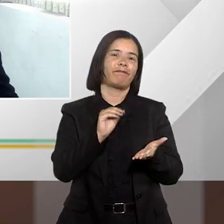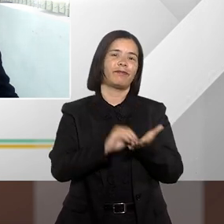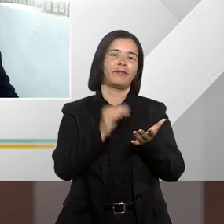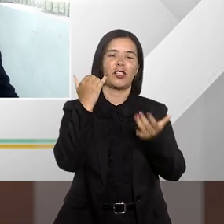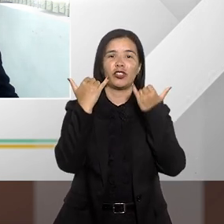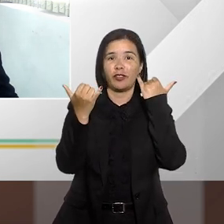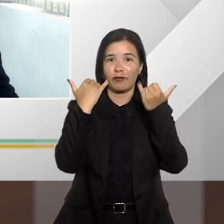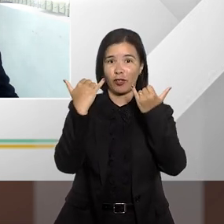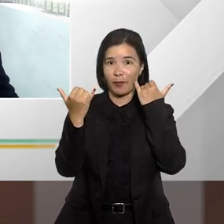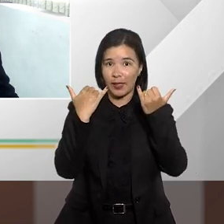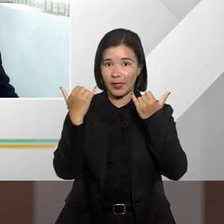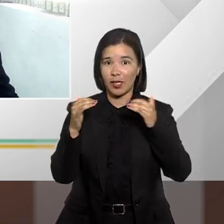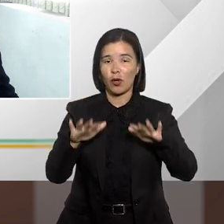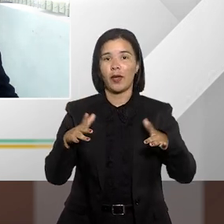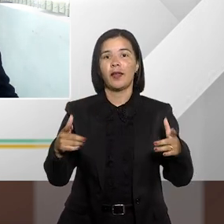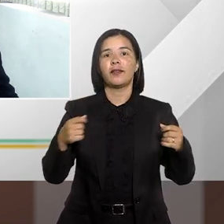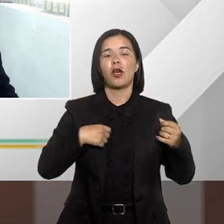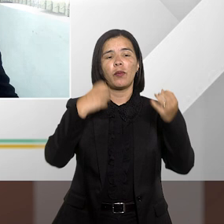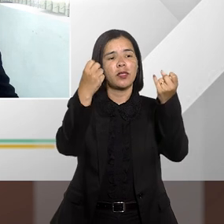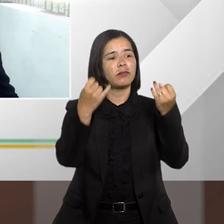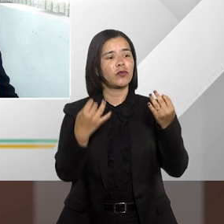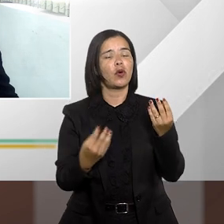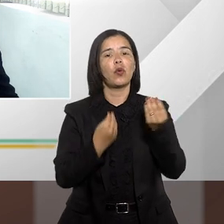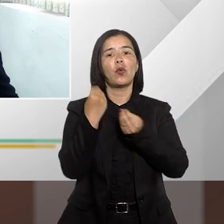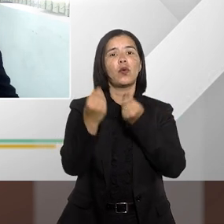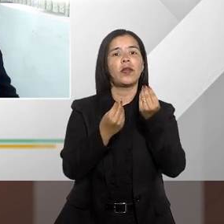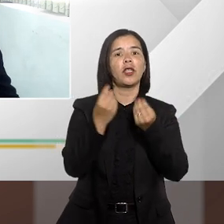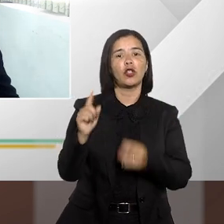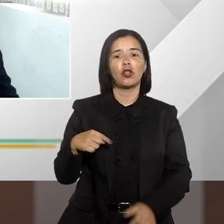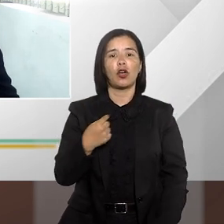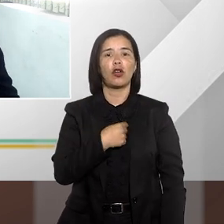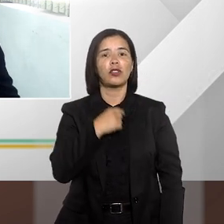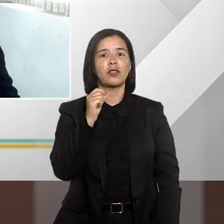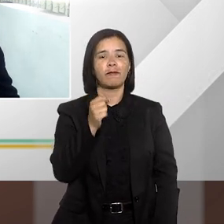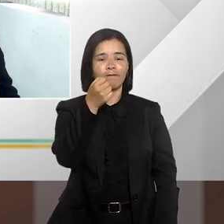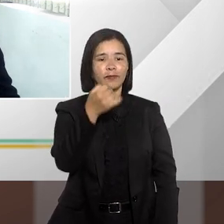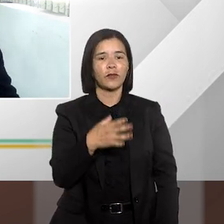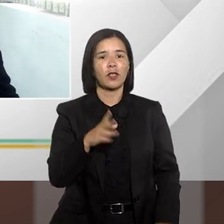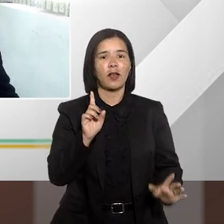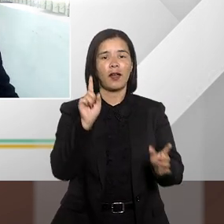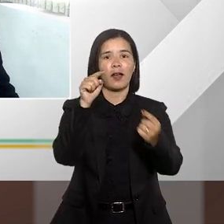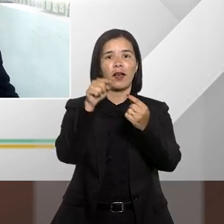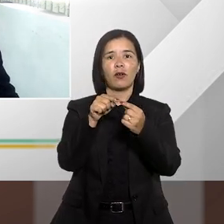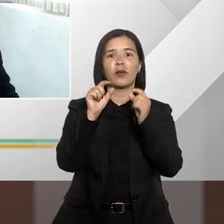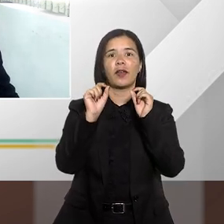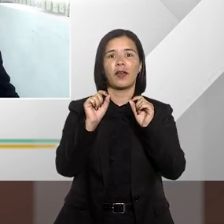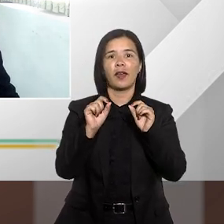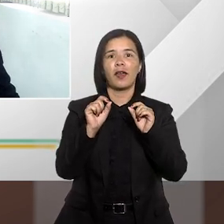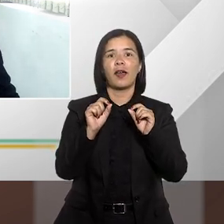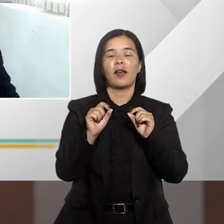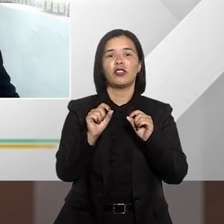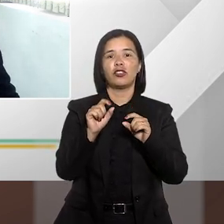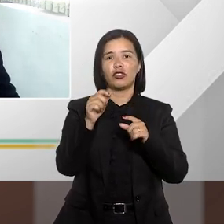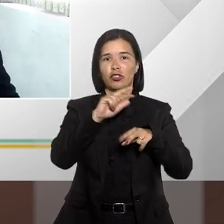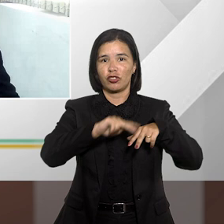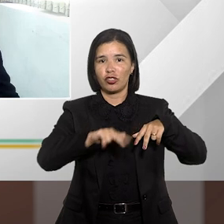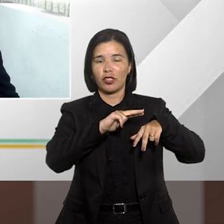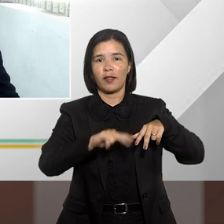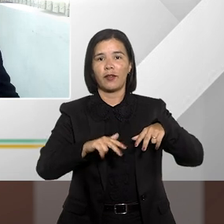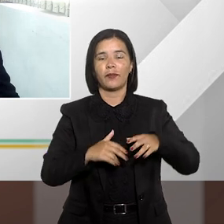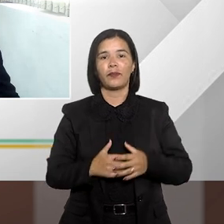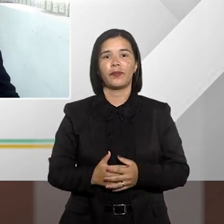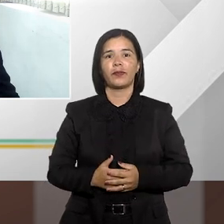isso, eu gostaria que você, Janaína, explicasse exatamente do que estamos falando quando a gente se refere à ideologia de gênero.